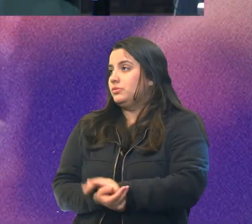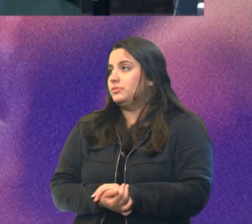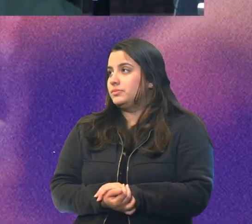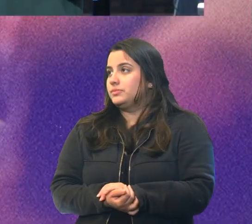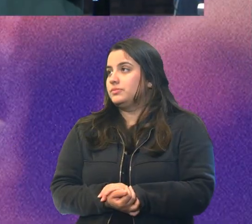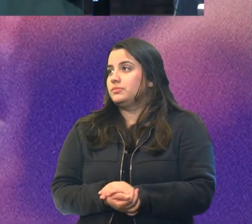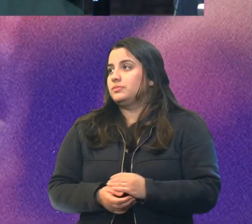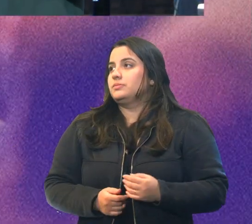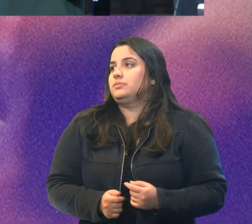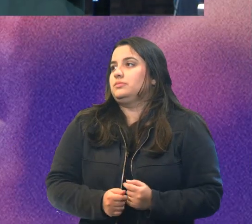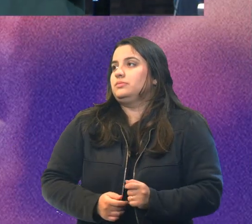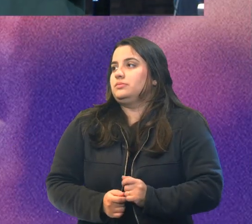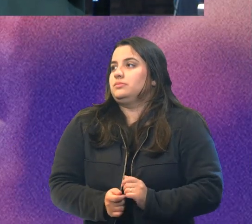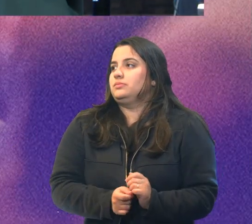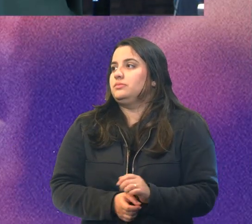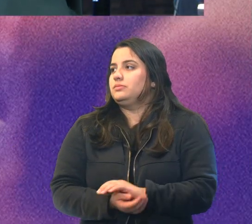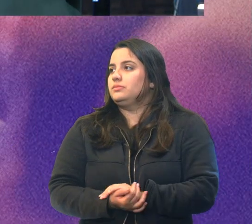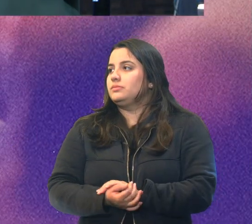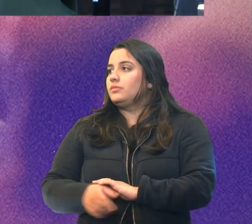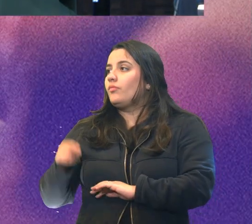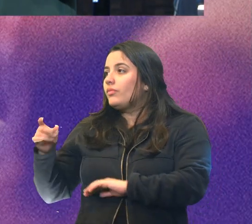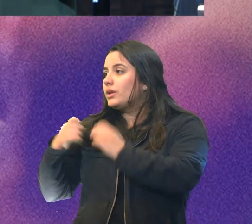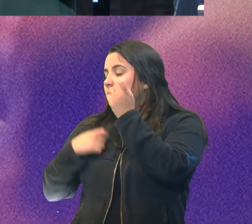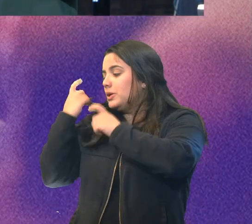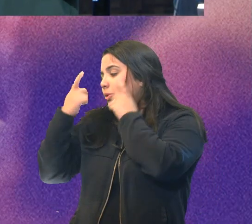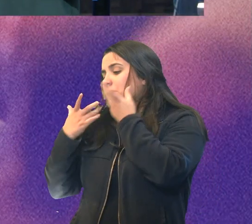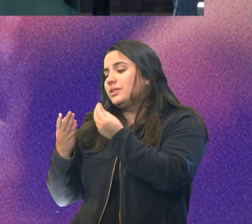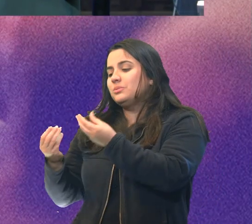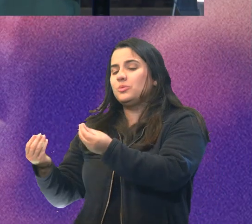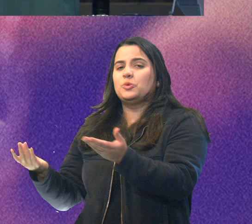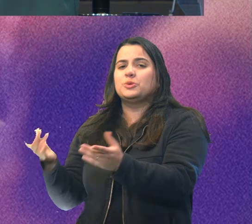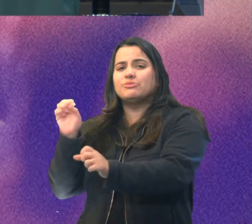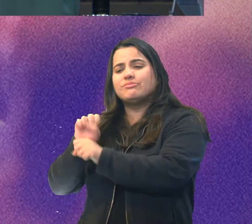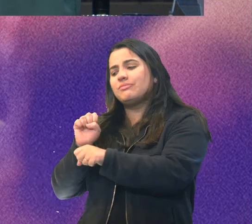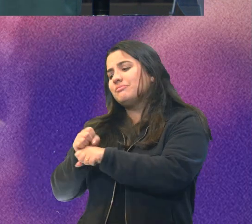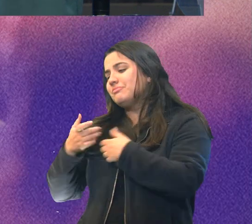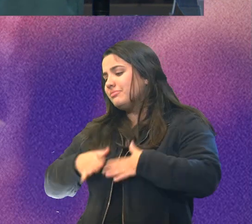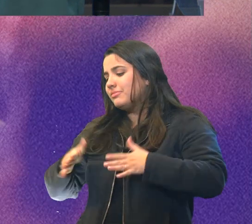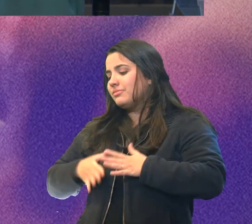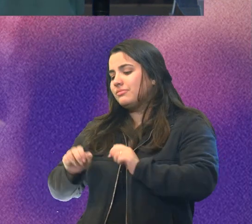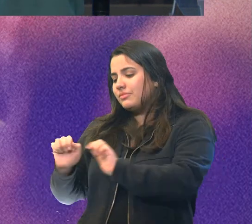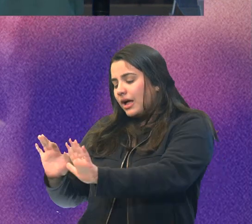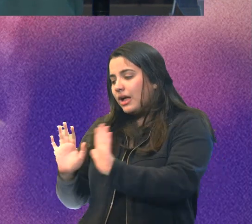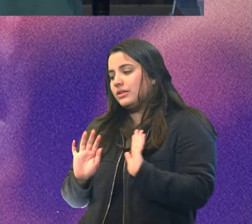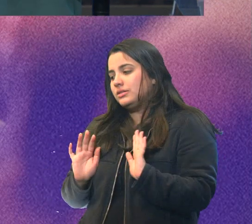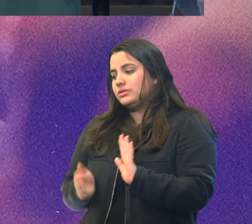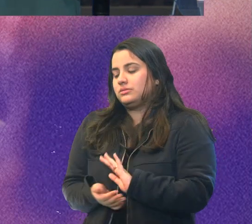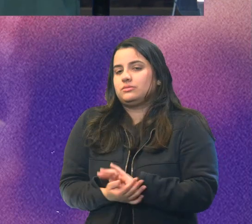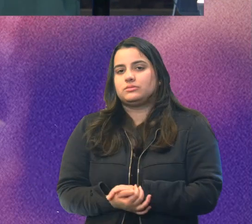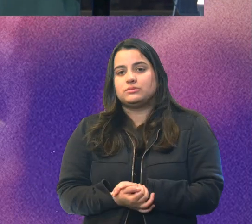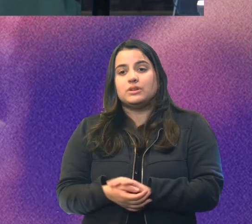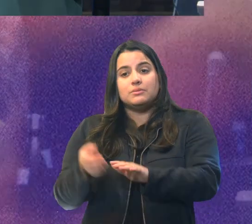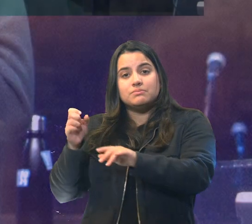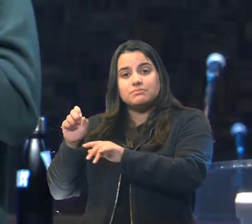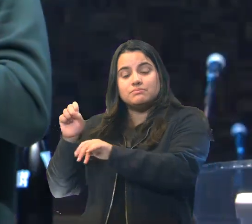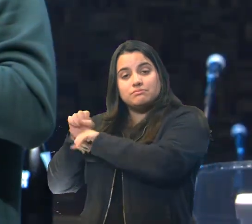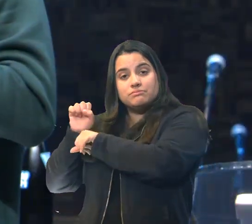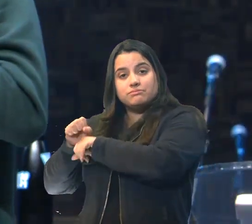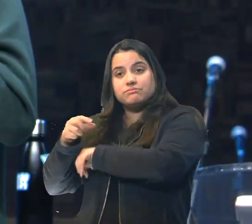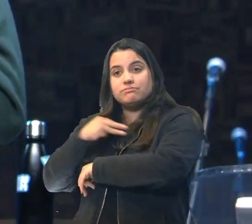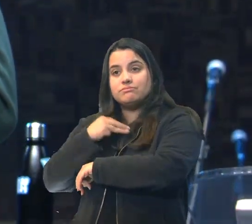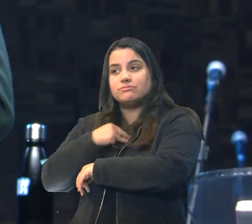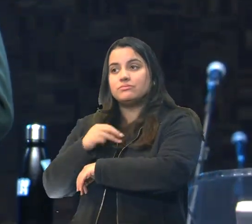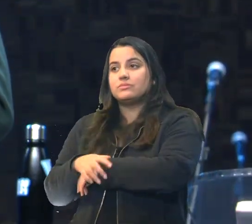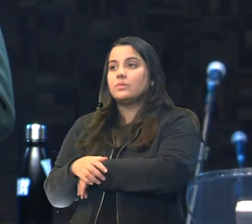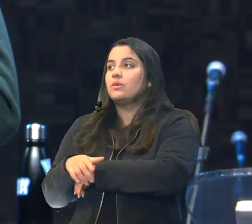demais. Você está preocupada demais, Marta. Para um pouquinho. Para me ouvir. Faz que